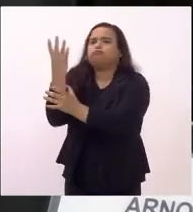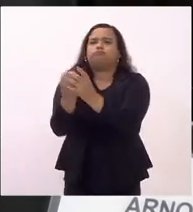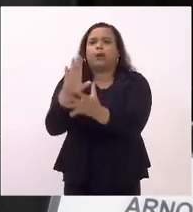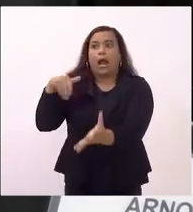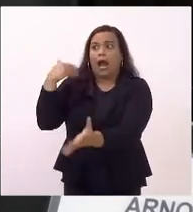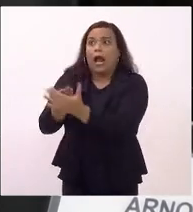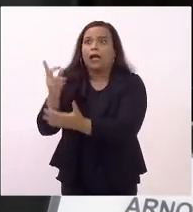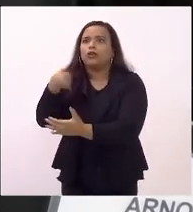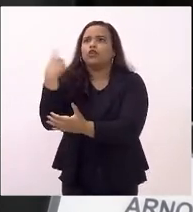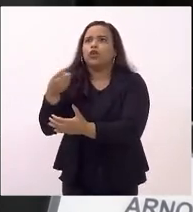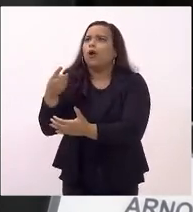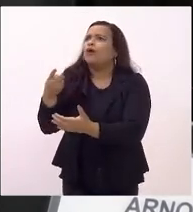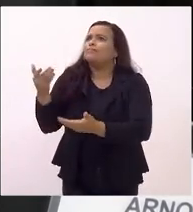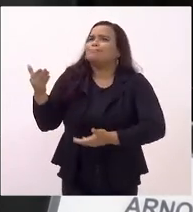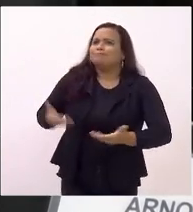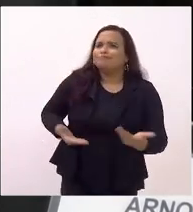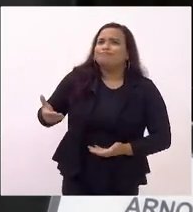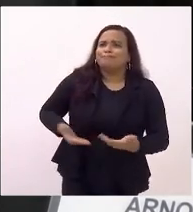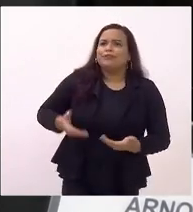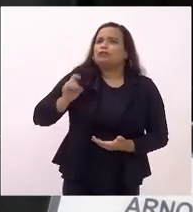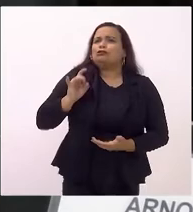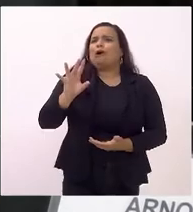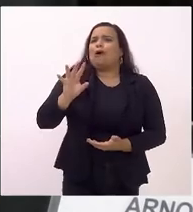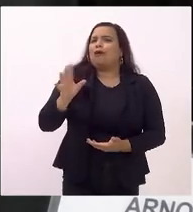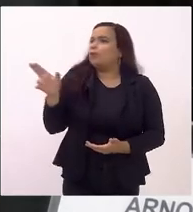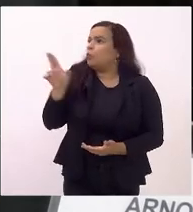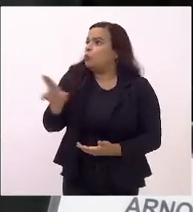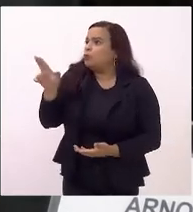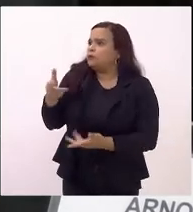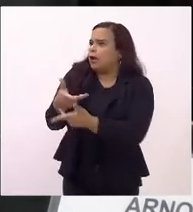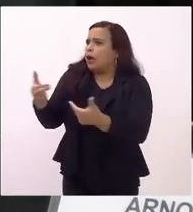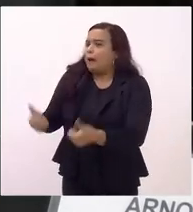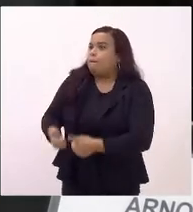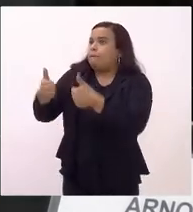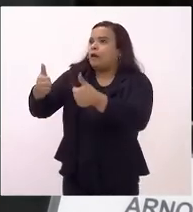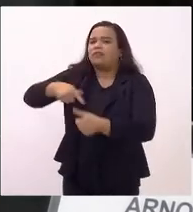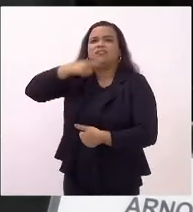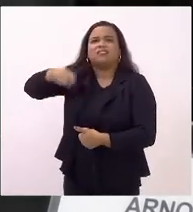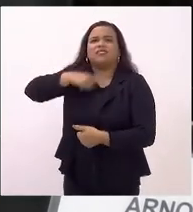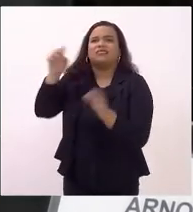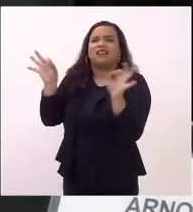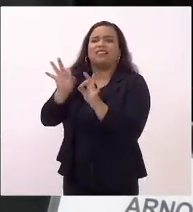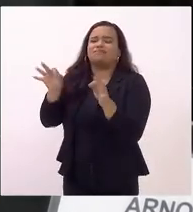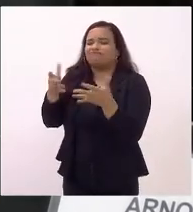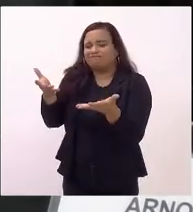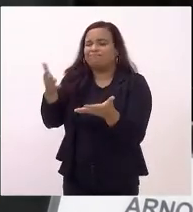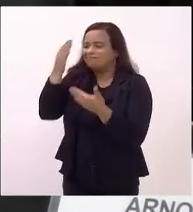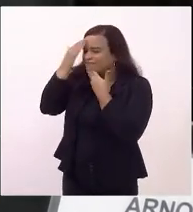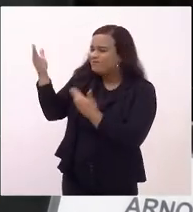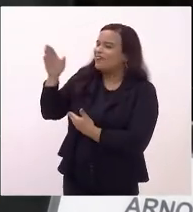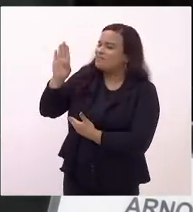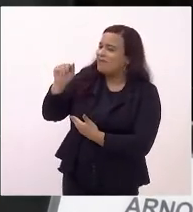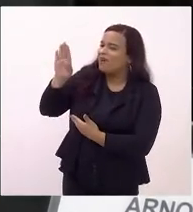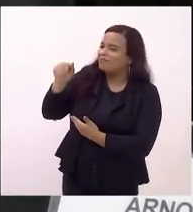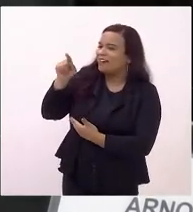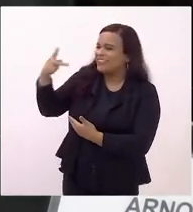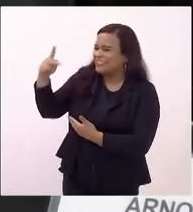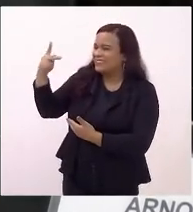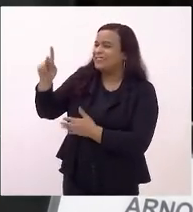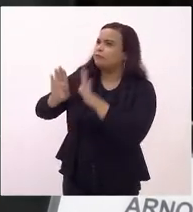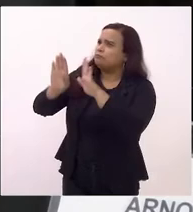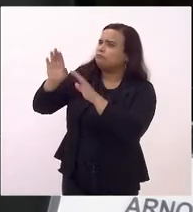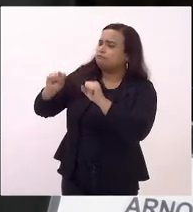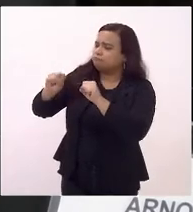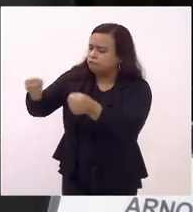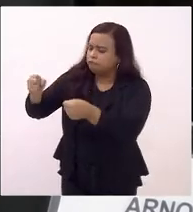servimos ao país e não podemos usufruir das benesses que criamos. Muito obrigada, Babá, por sua candidatura, por sua força, por